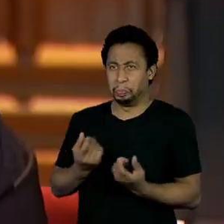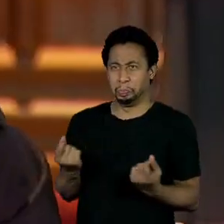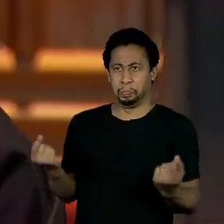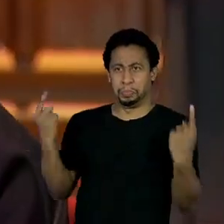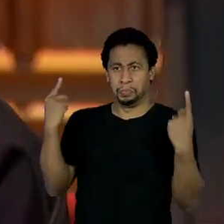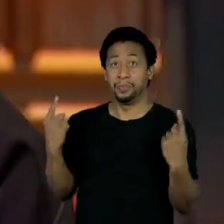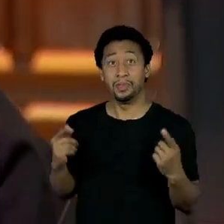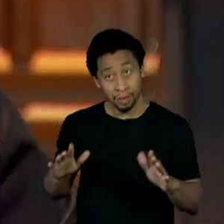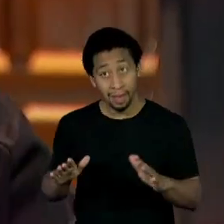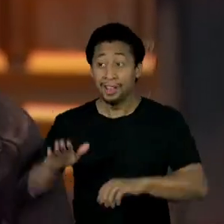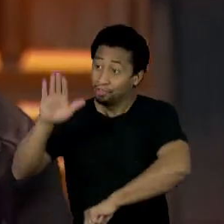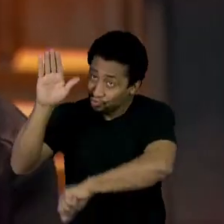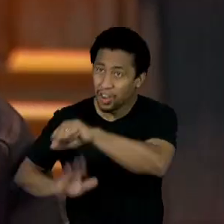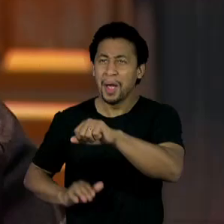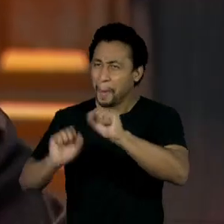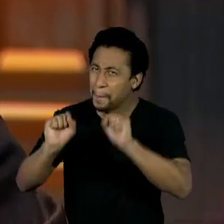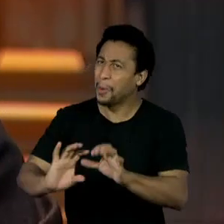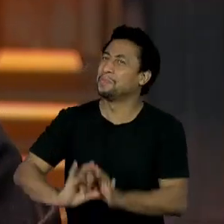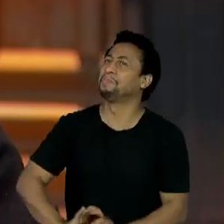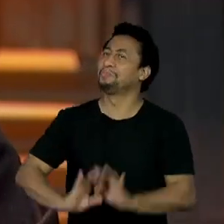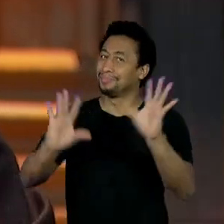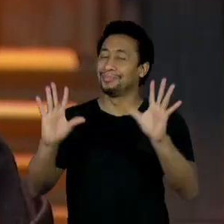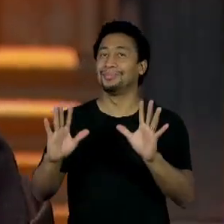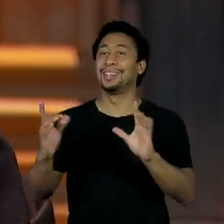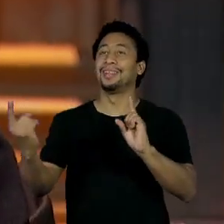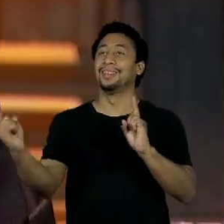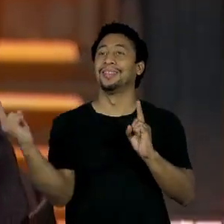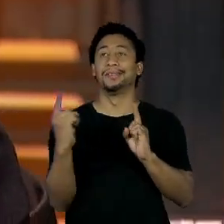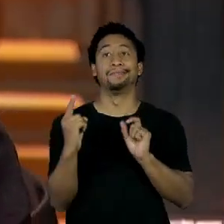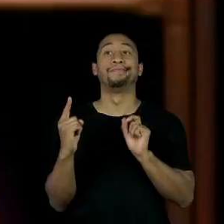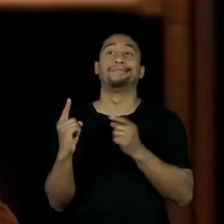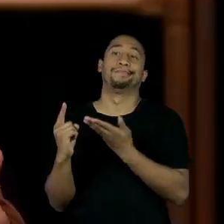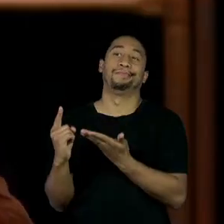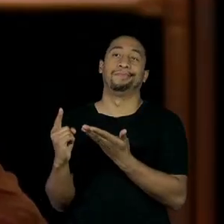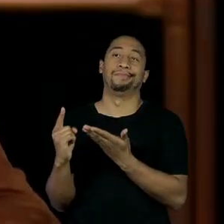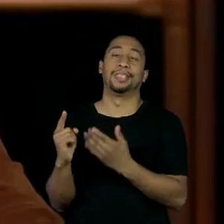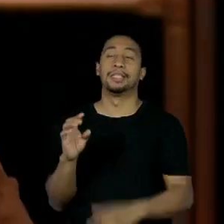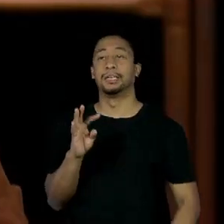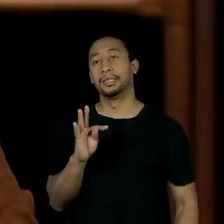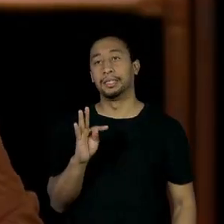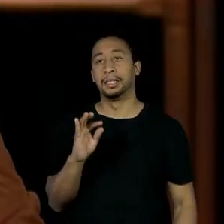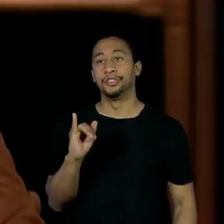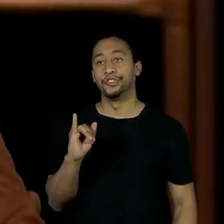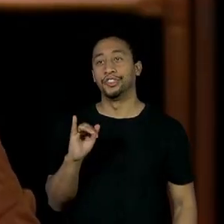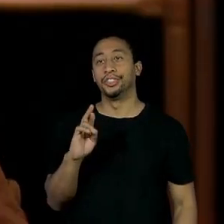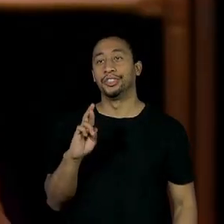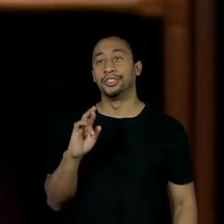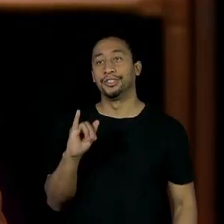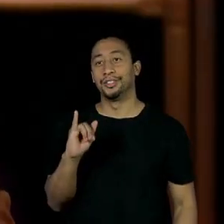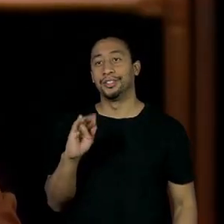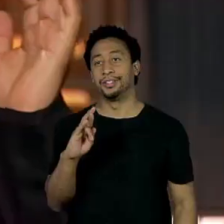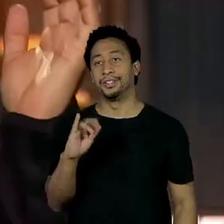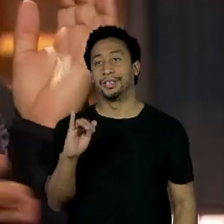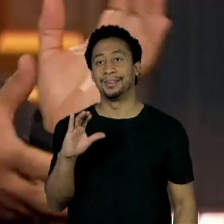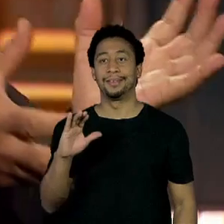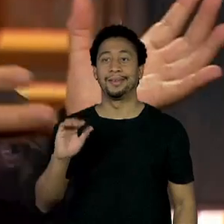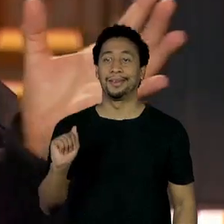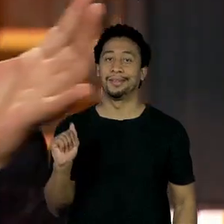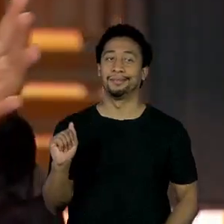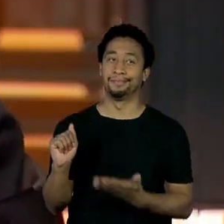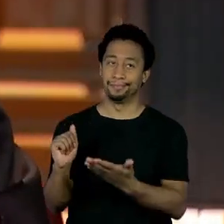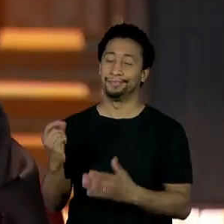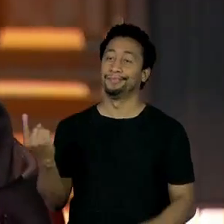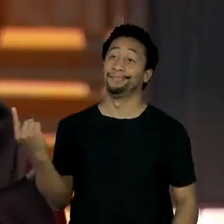claro, chama ele aqui. Uhum. Quando chega, era o Tiririca. Mas olha que encontro esse. Aí vem ele com ela